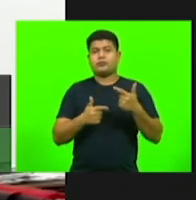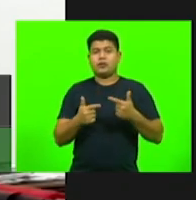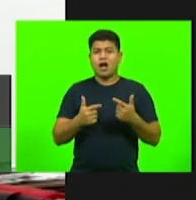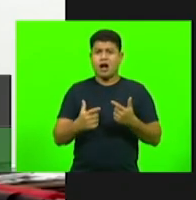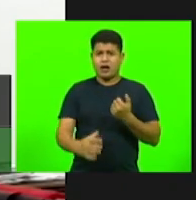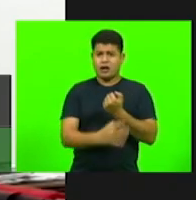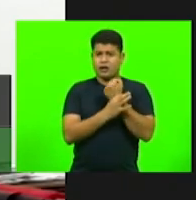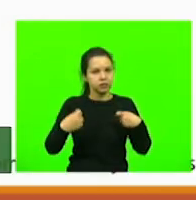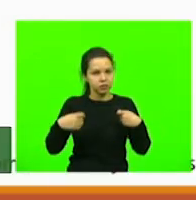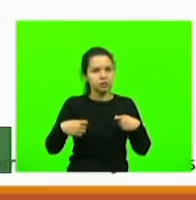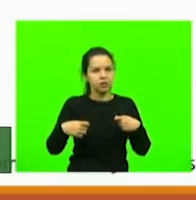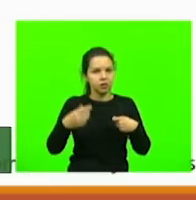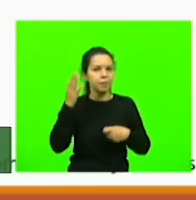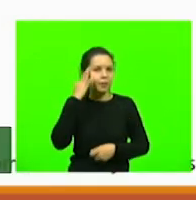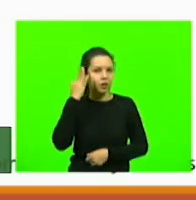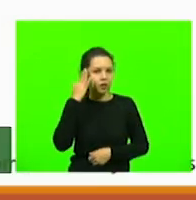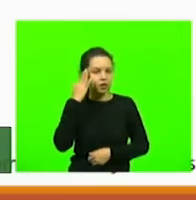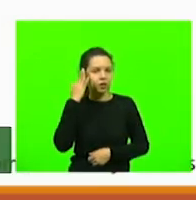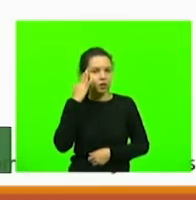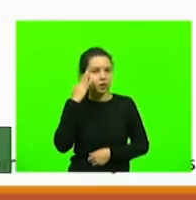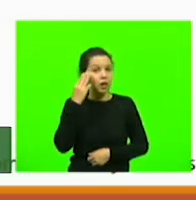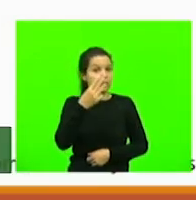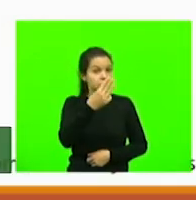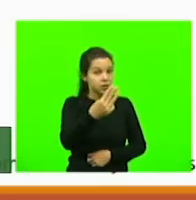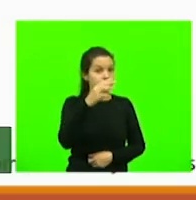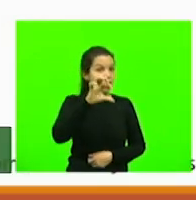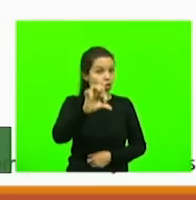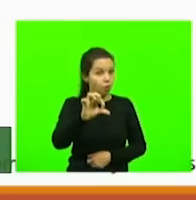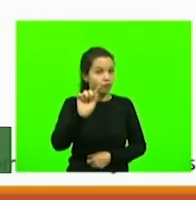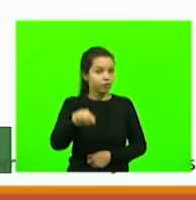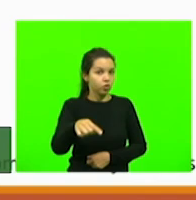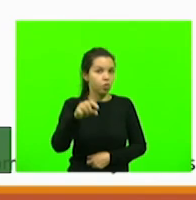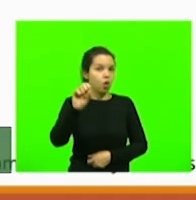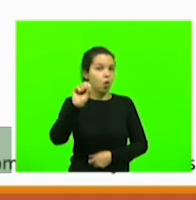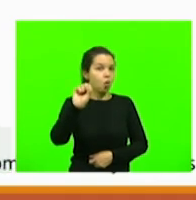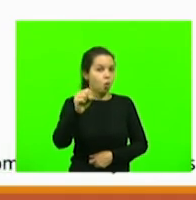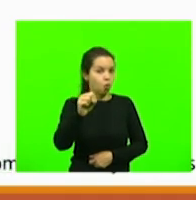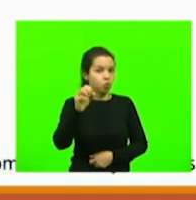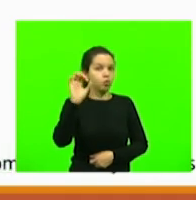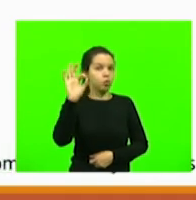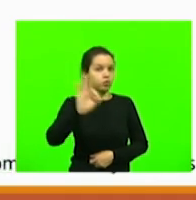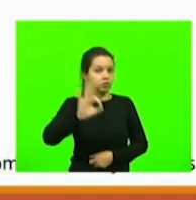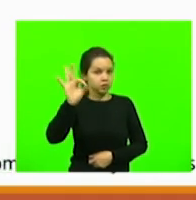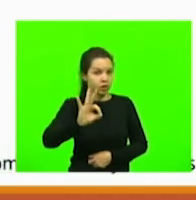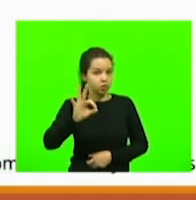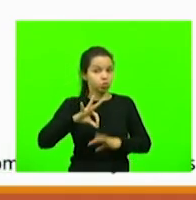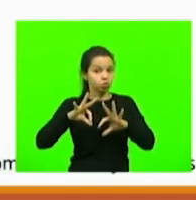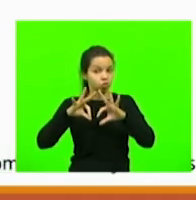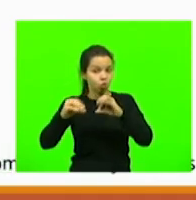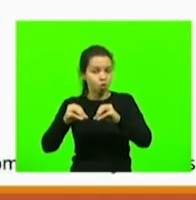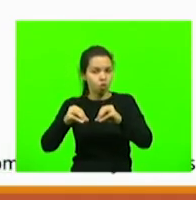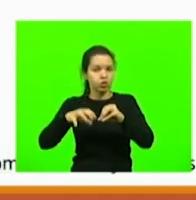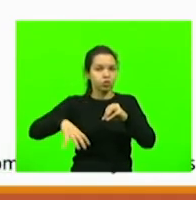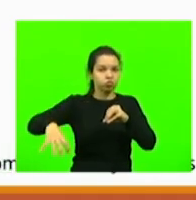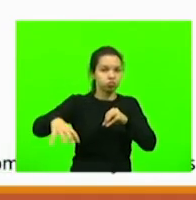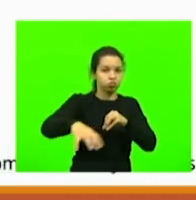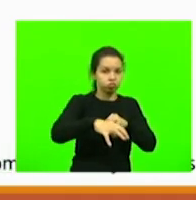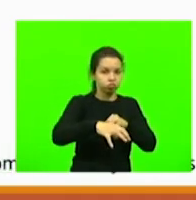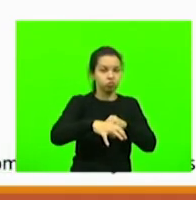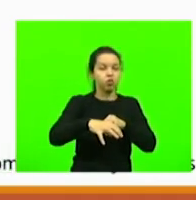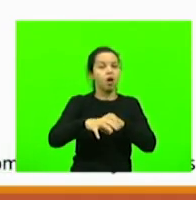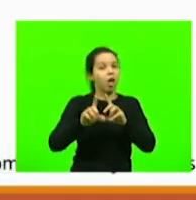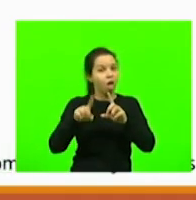prestação de qualidade à população e se panties também reforçaram que atualmente quase quarenta por cento dos Servidores